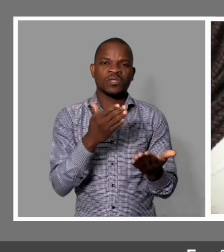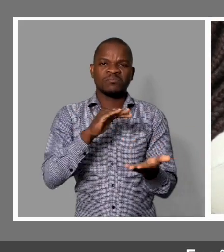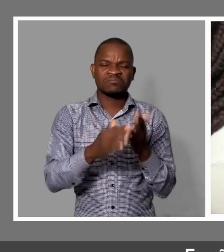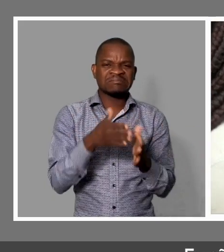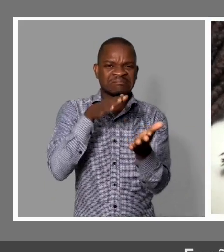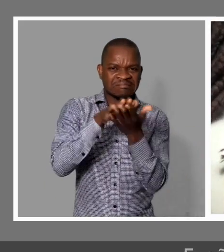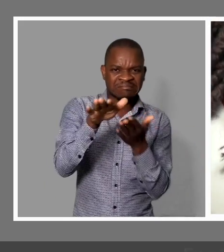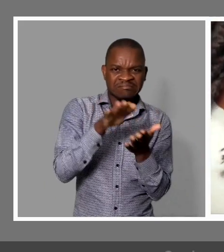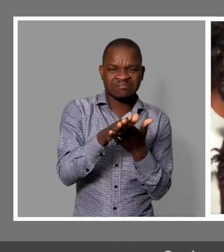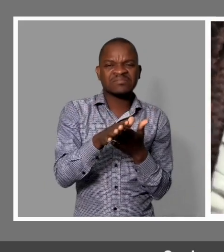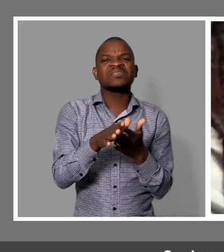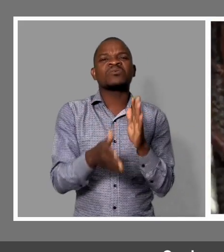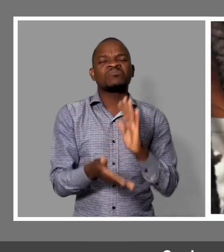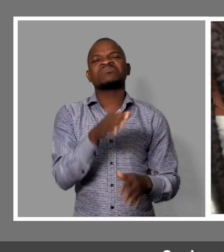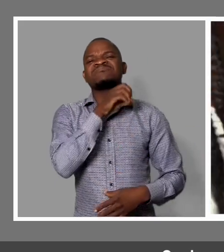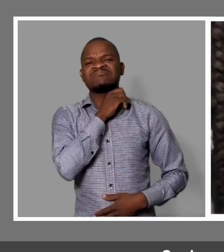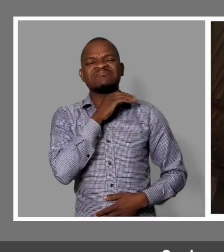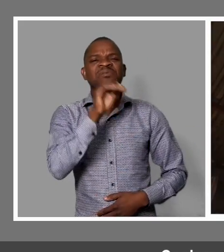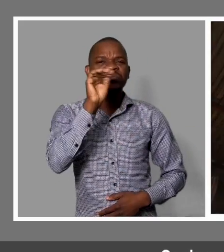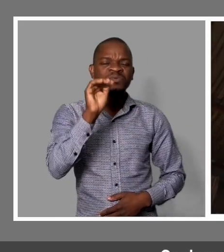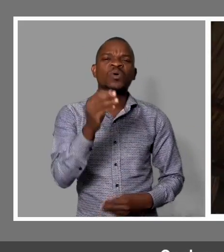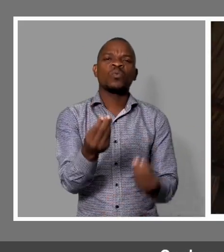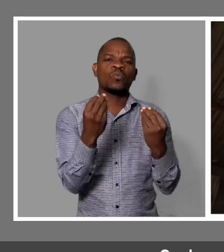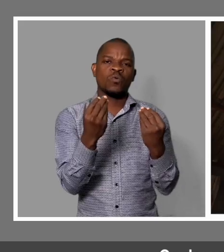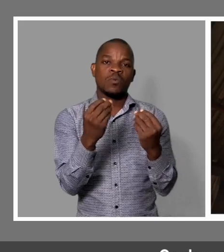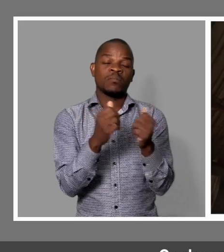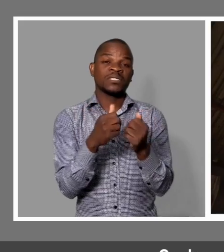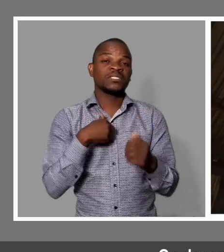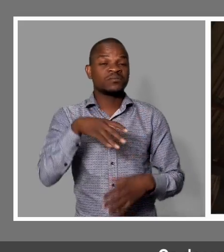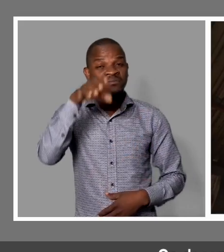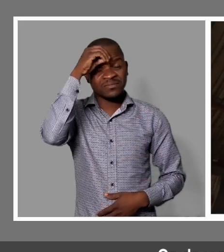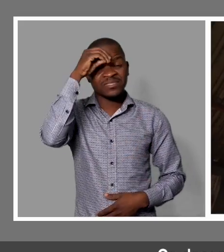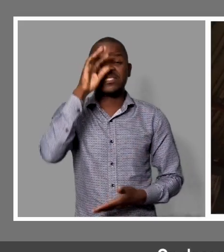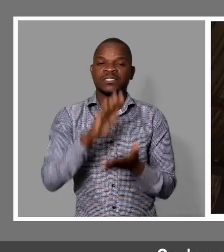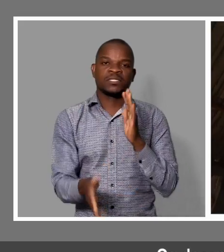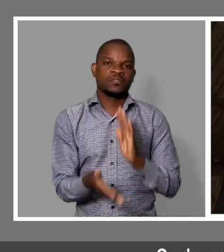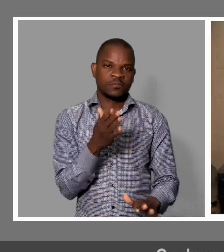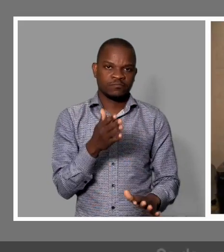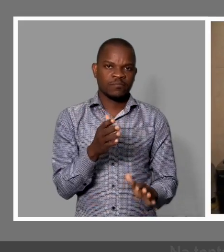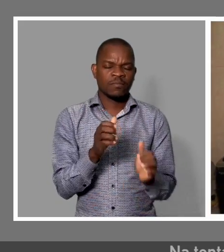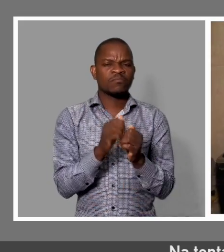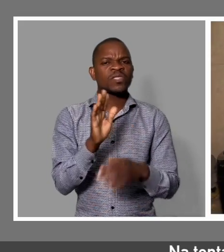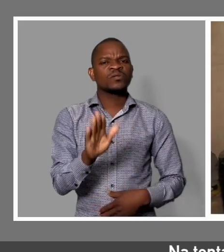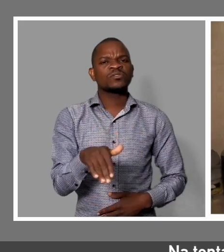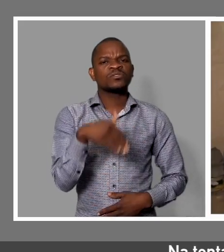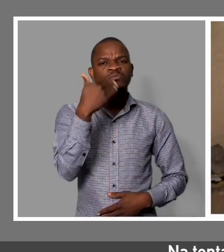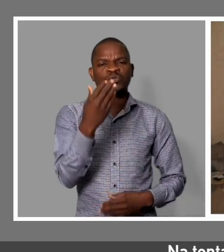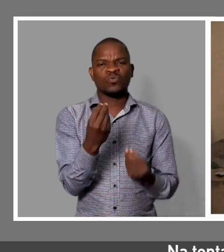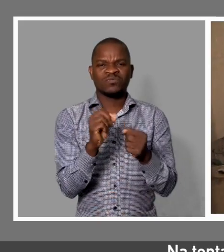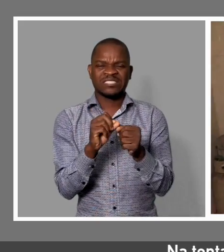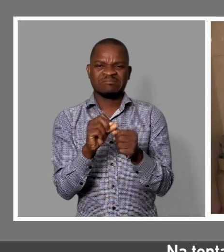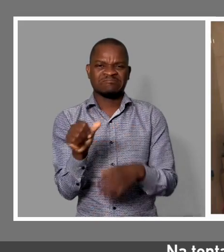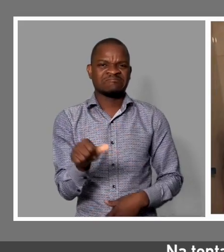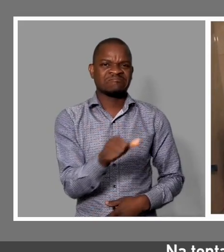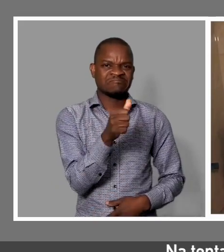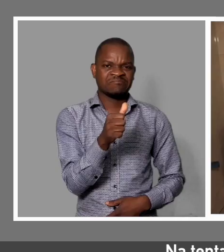não conseguia entender. Os docentes me cutucavam muito. Eu não conseguia entender nada de verdade. Na tentativa de se